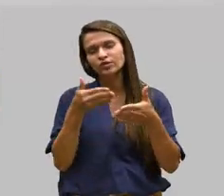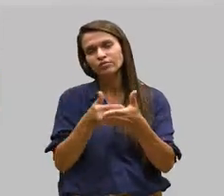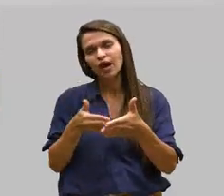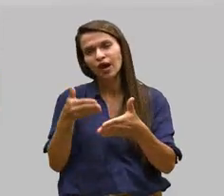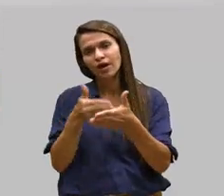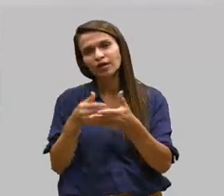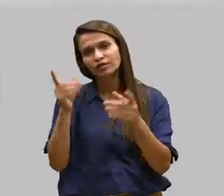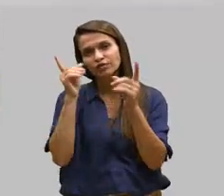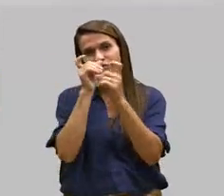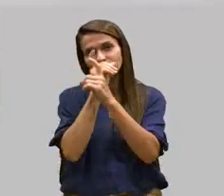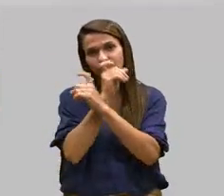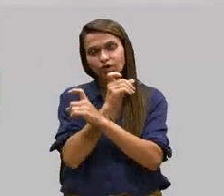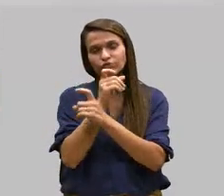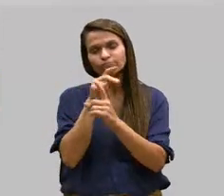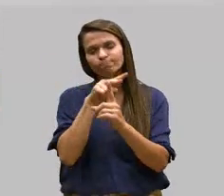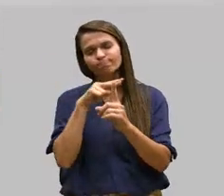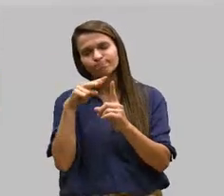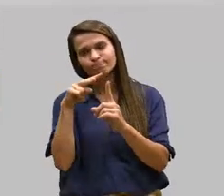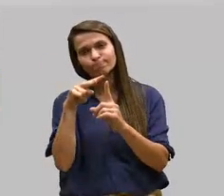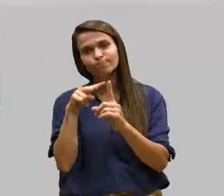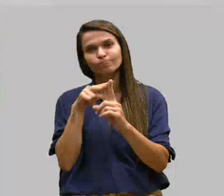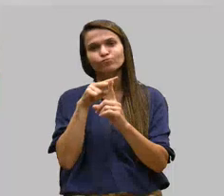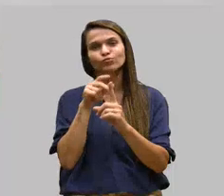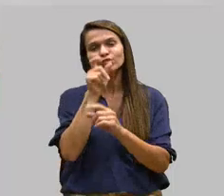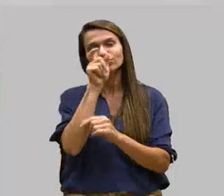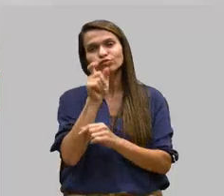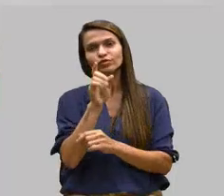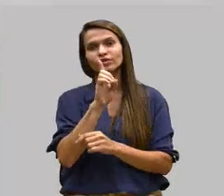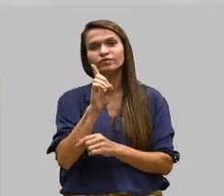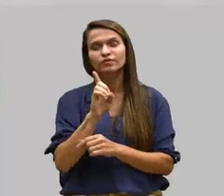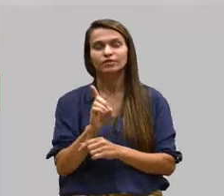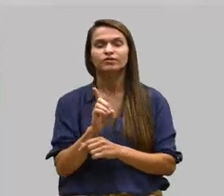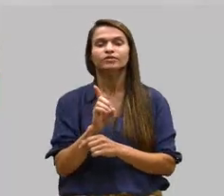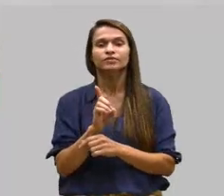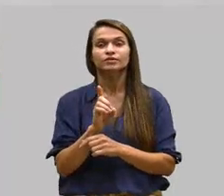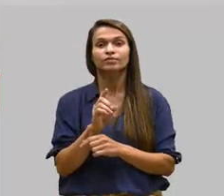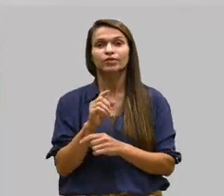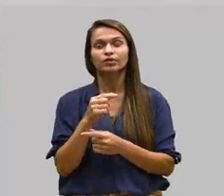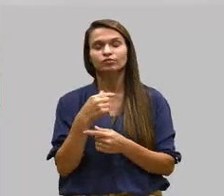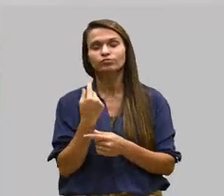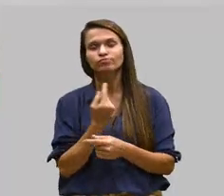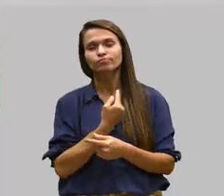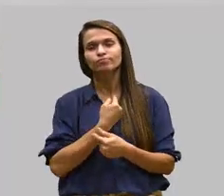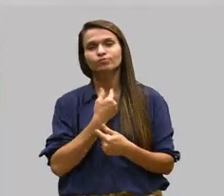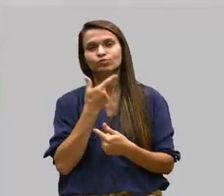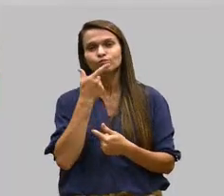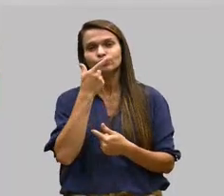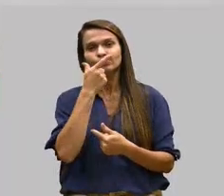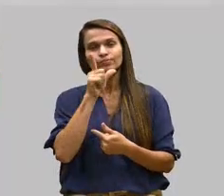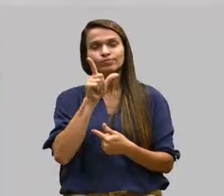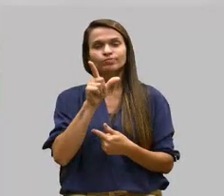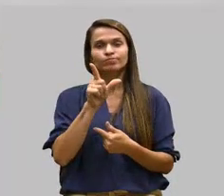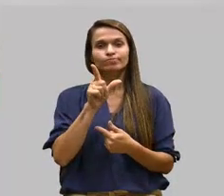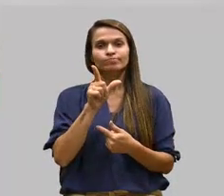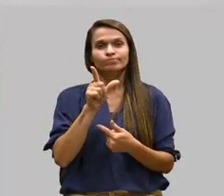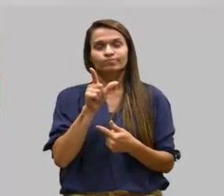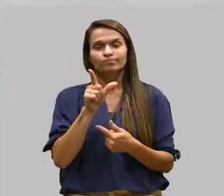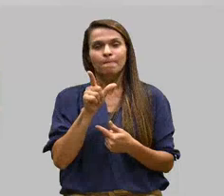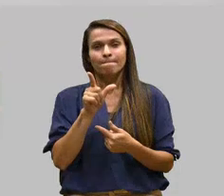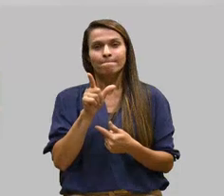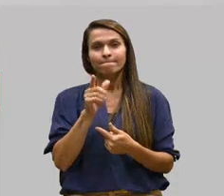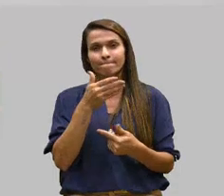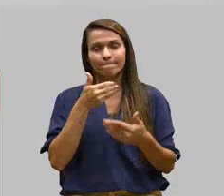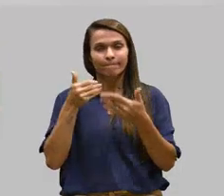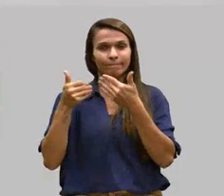dificuldades trazendo esse olhar da pessoa com deficiência justamente para a gente mitigar todas essas Barreiras é